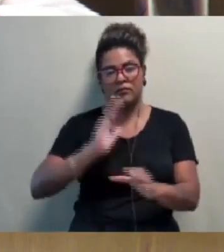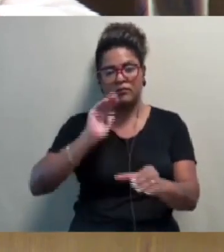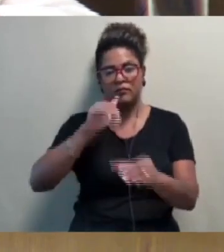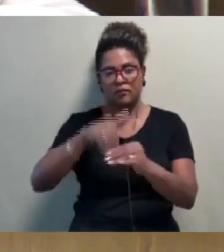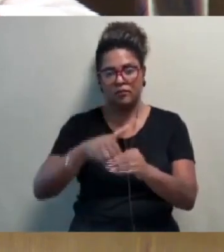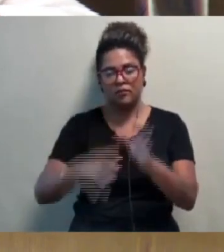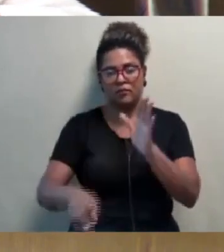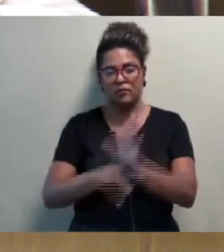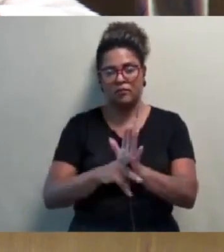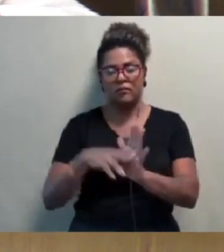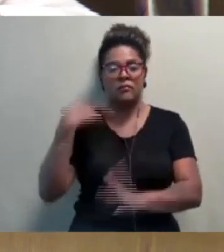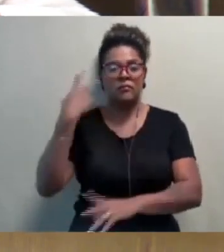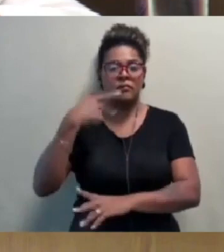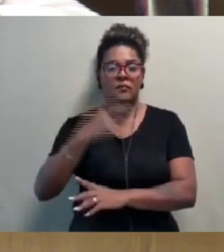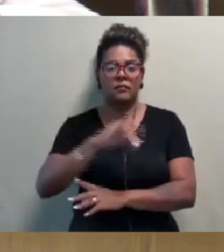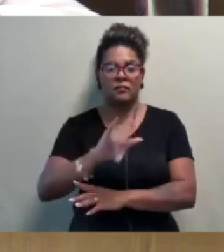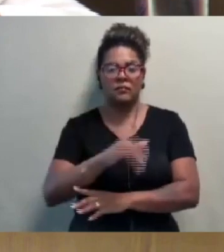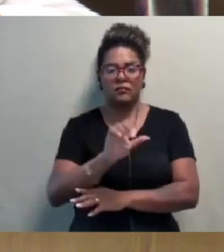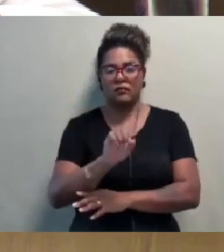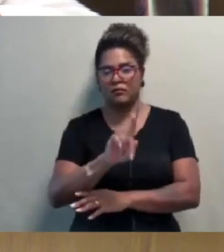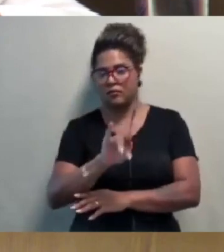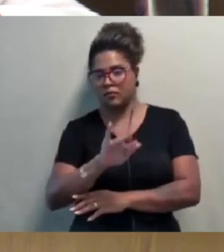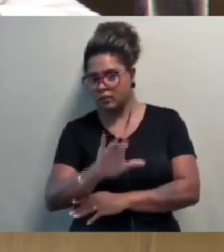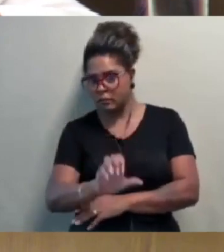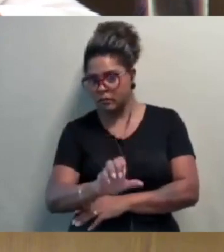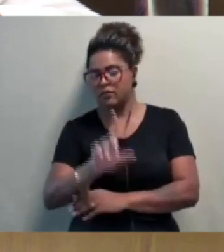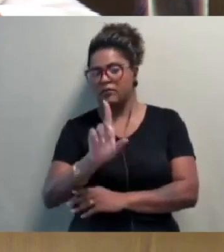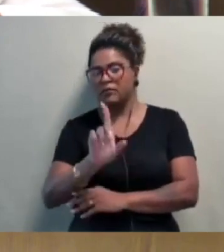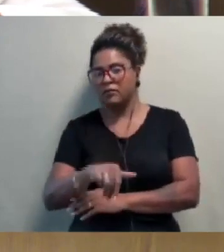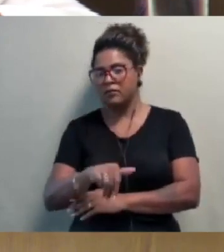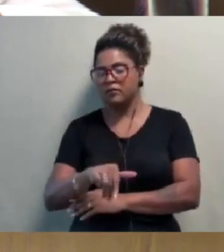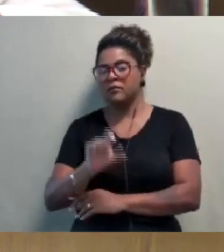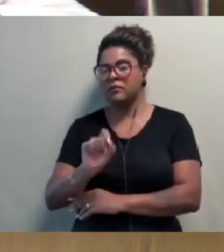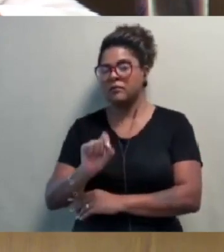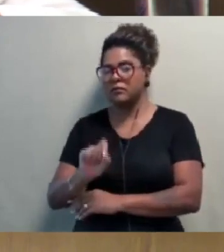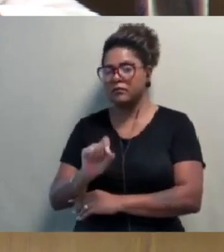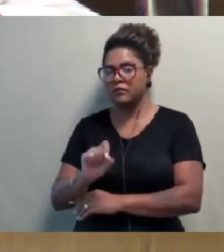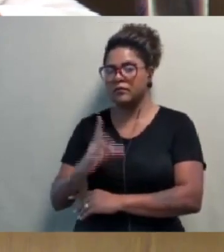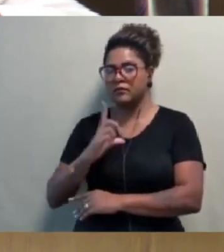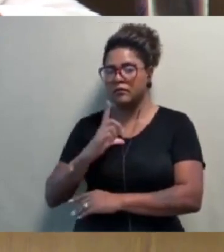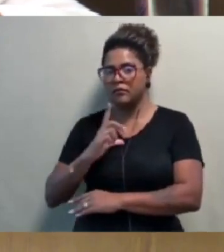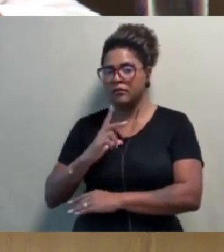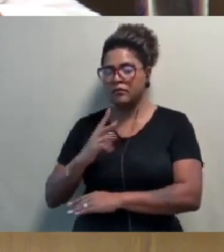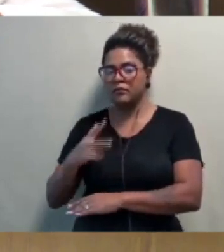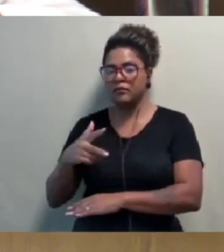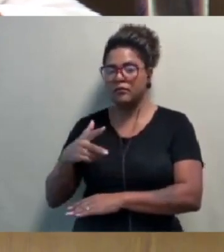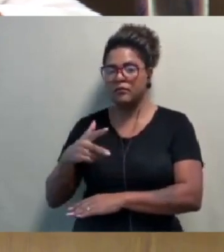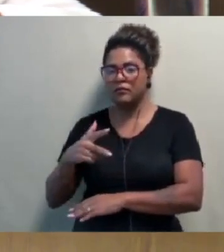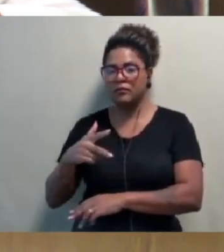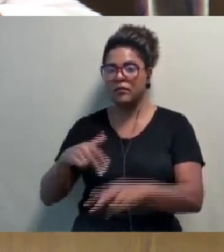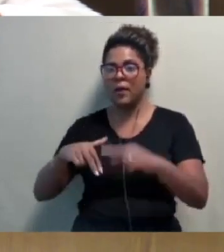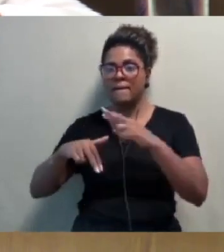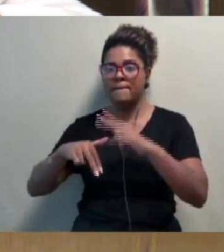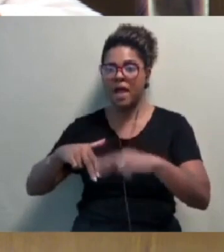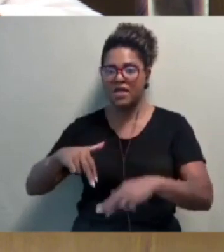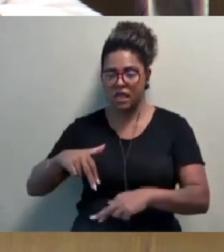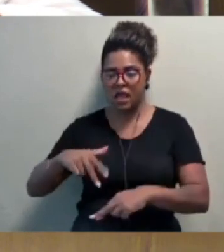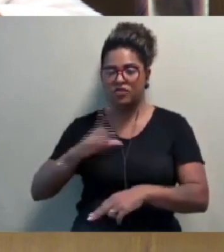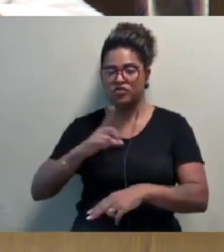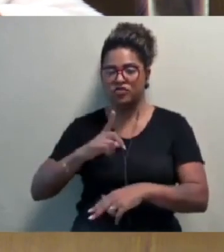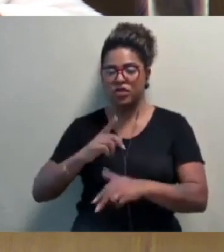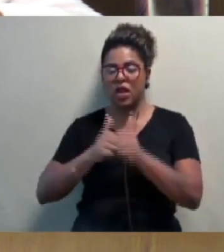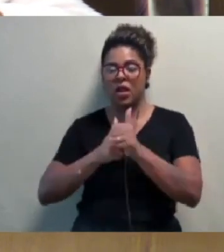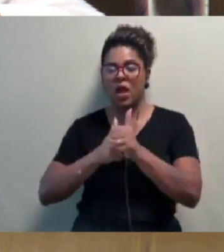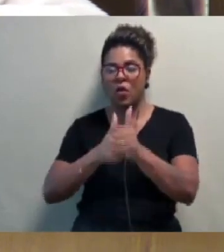autoria, vereador Jorge Santos, assegura a paciente o direito a acompanhante em consultas, exames, procedimentos realizados